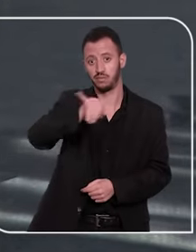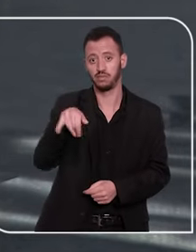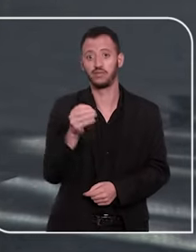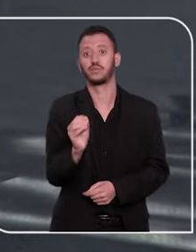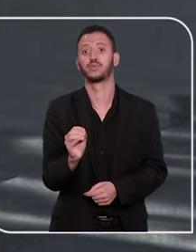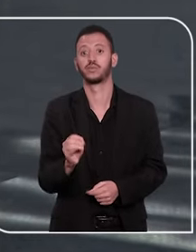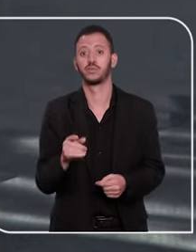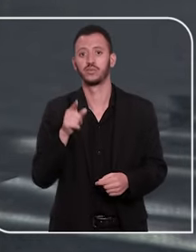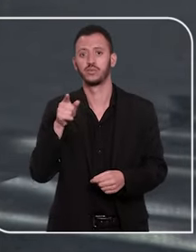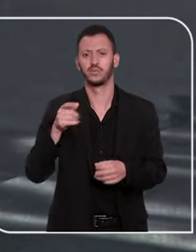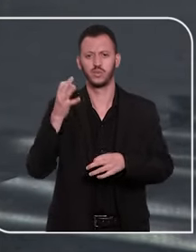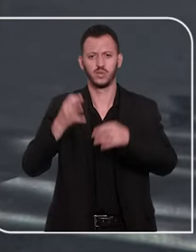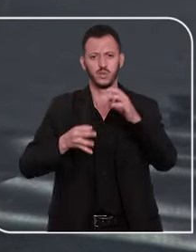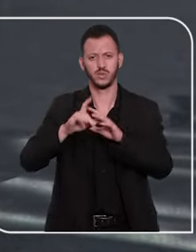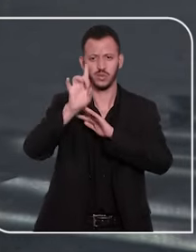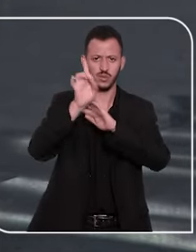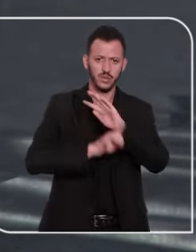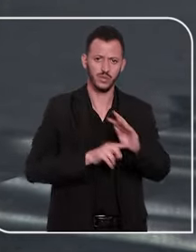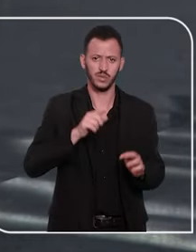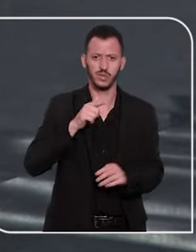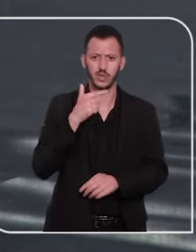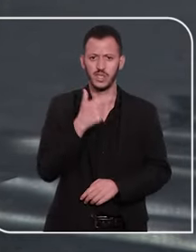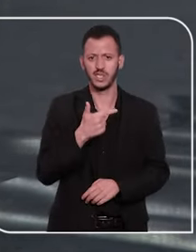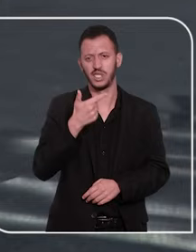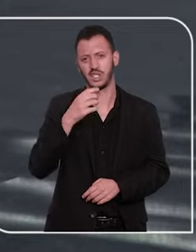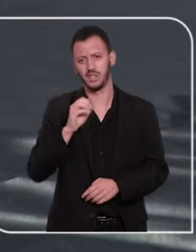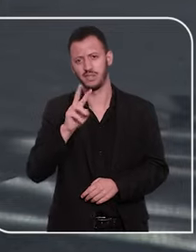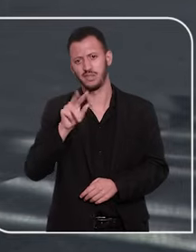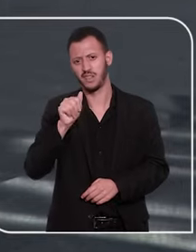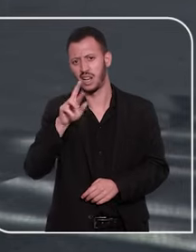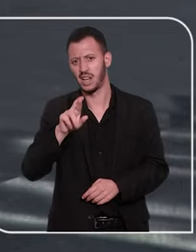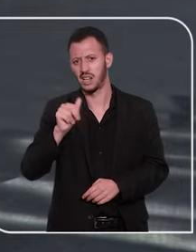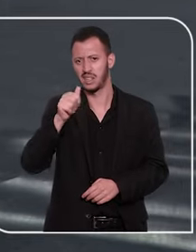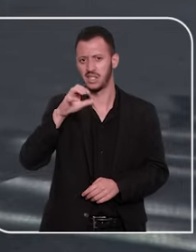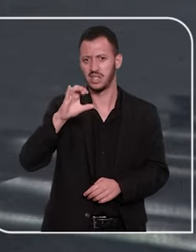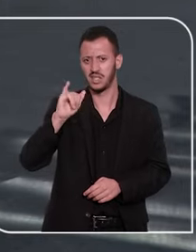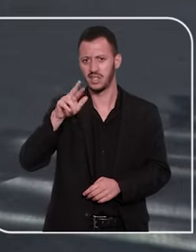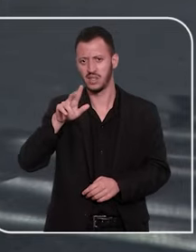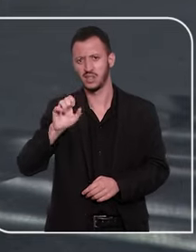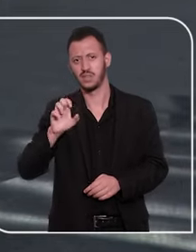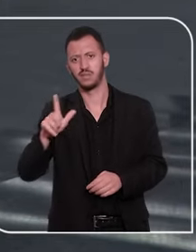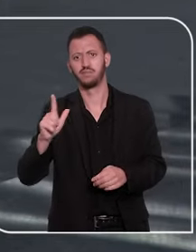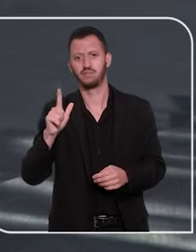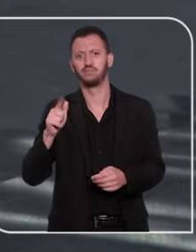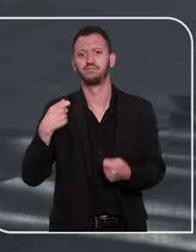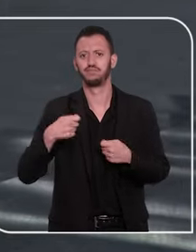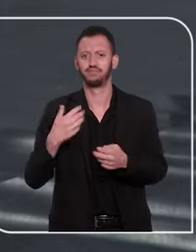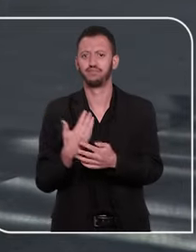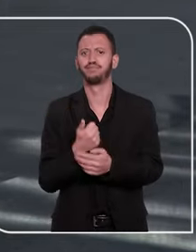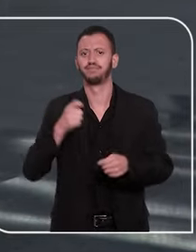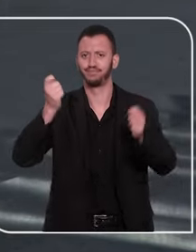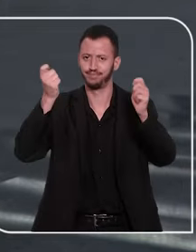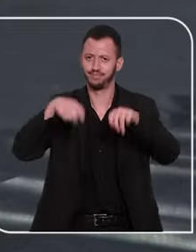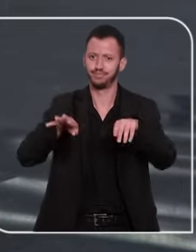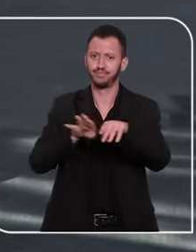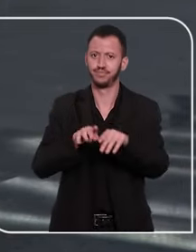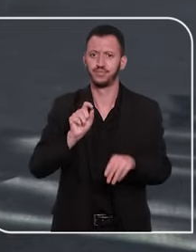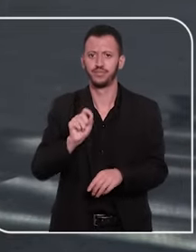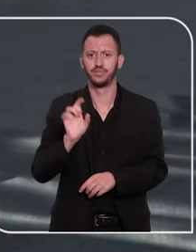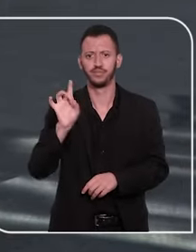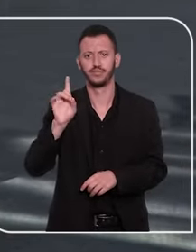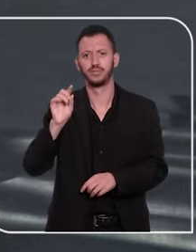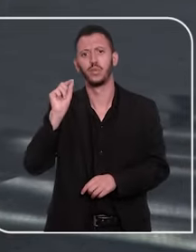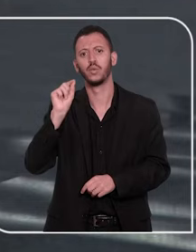STJ sustentou que o juízo de Direito da 20ª vara Cívil de Recife onde se processa a recuperação teria